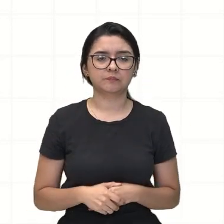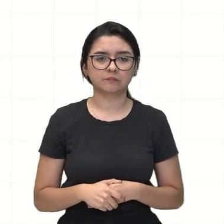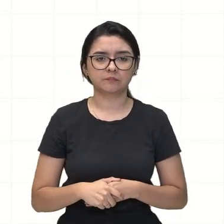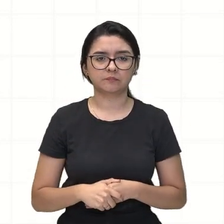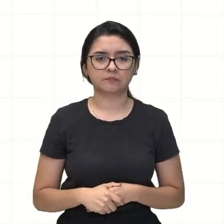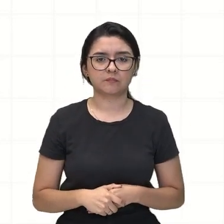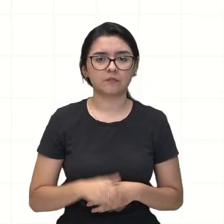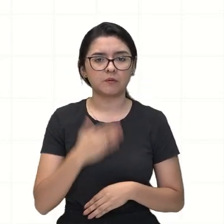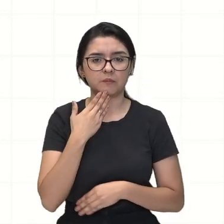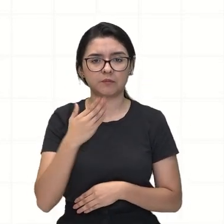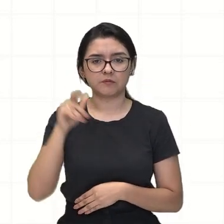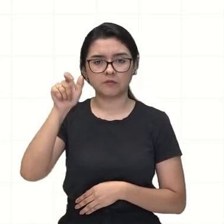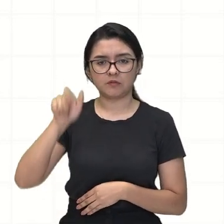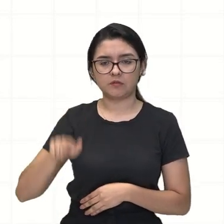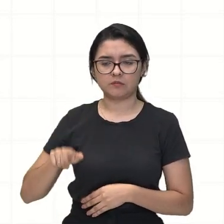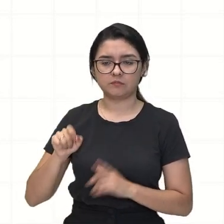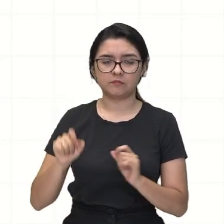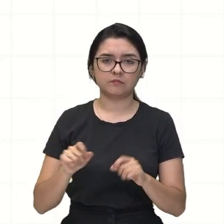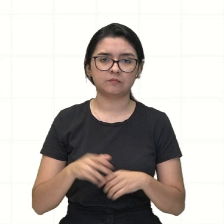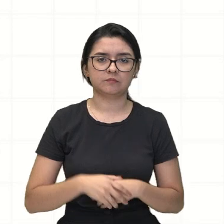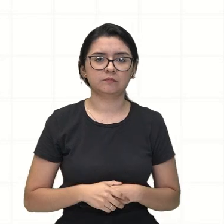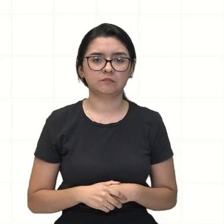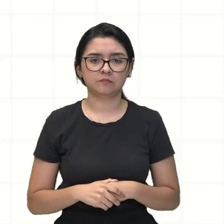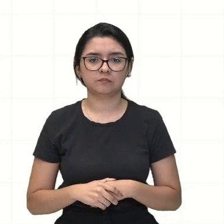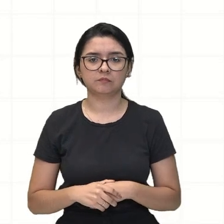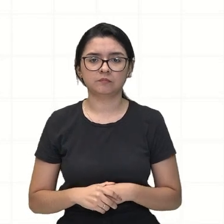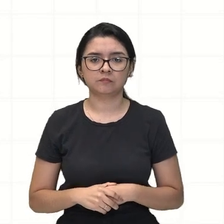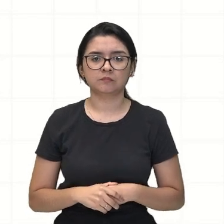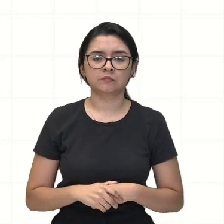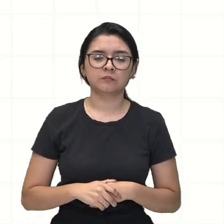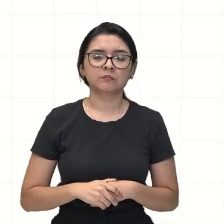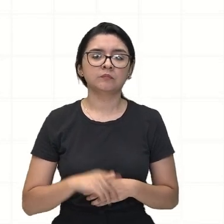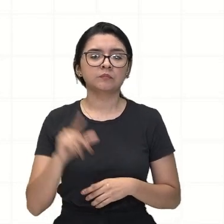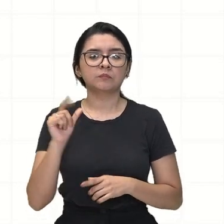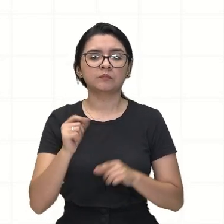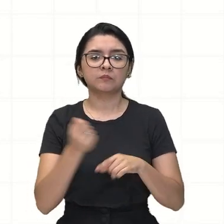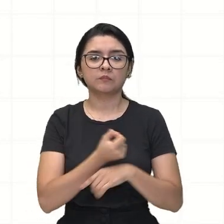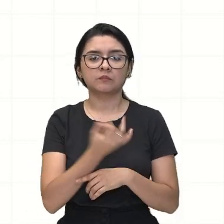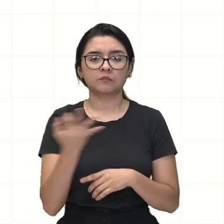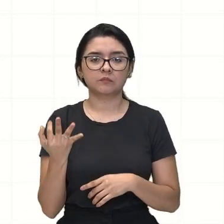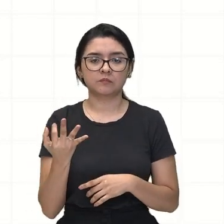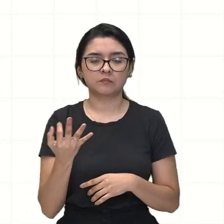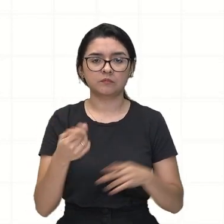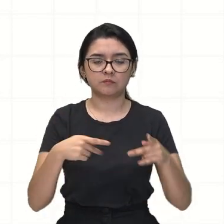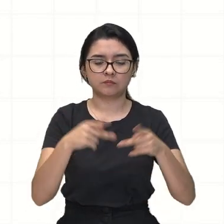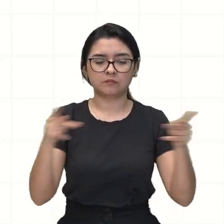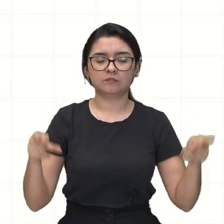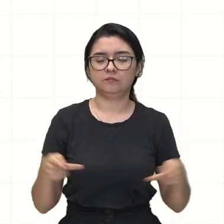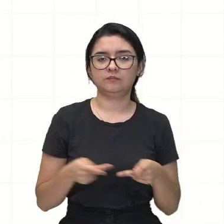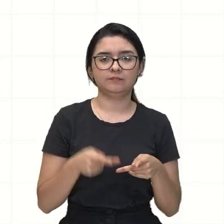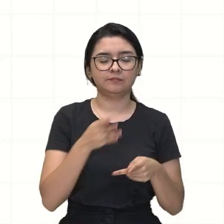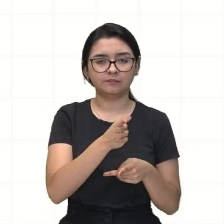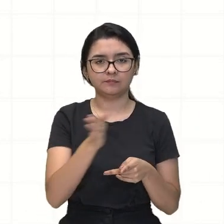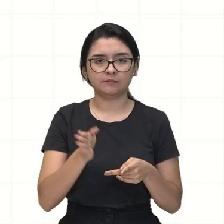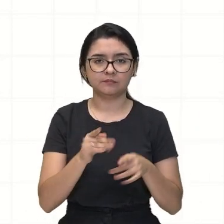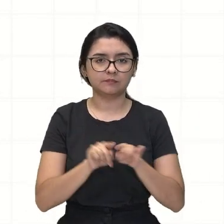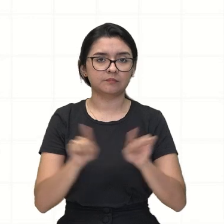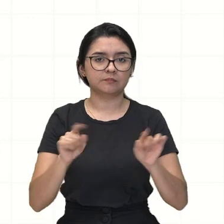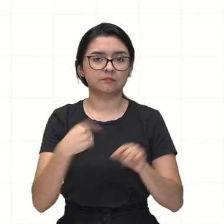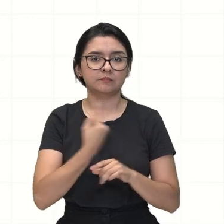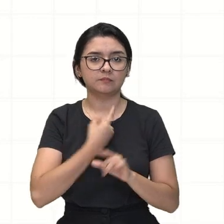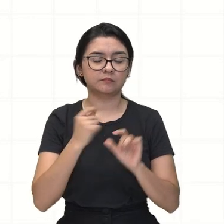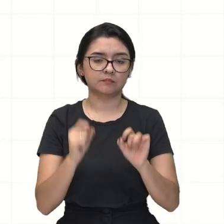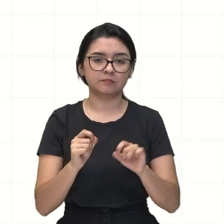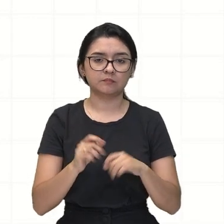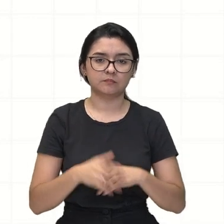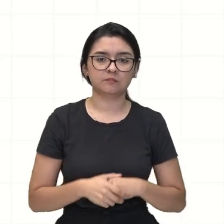necessariamente o pedido do cliente foi menor do que a quantidade de fatias que a pizza é dividida. Mas nem por isso nós deixamos